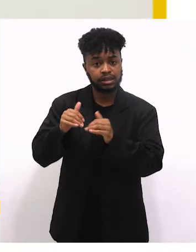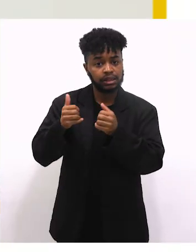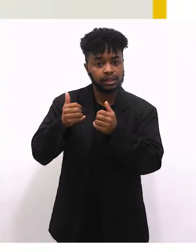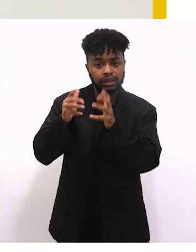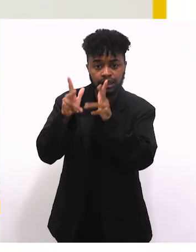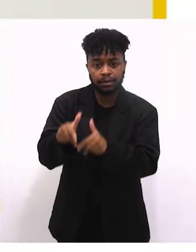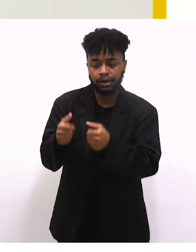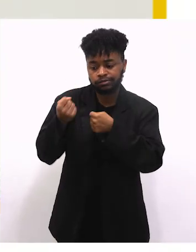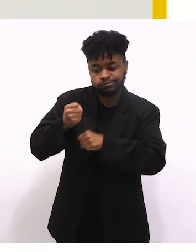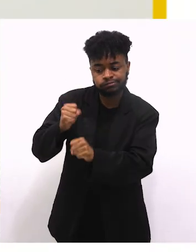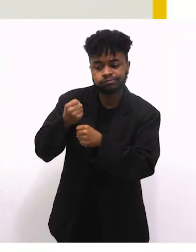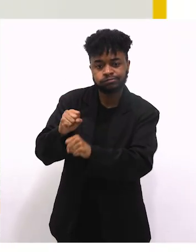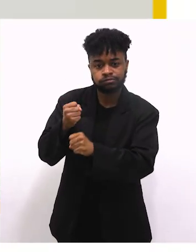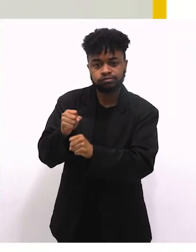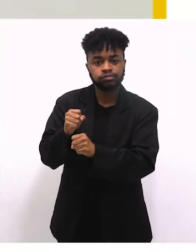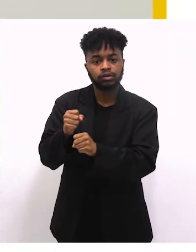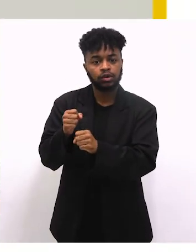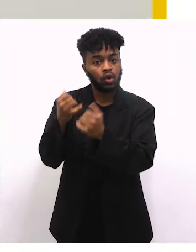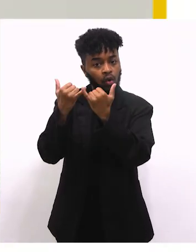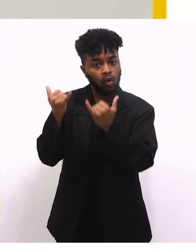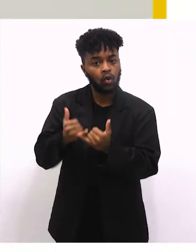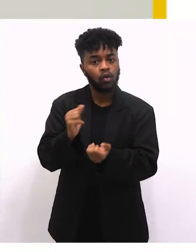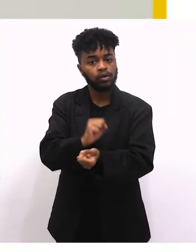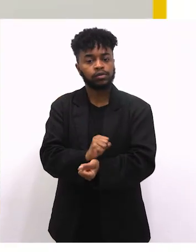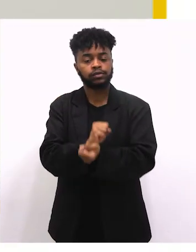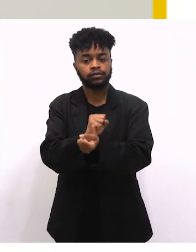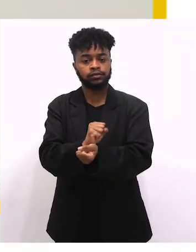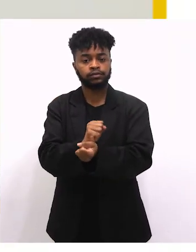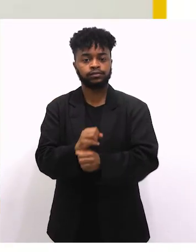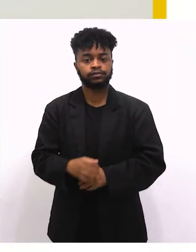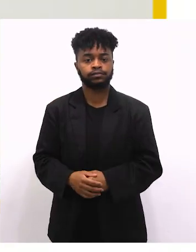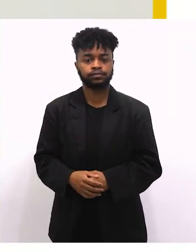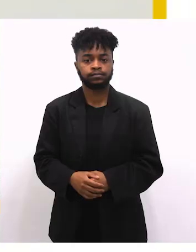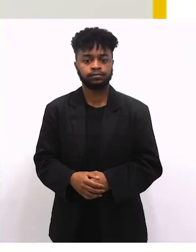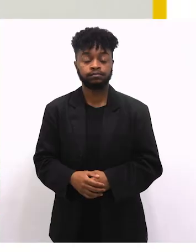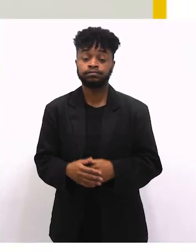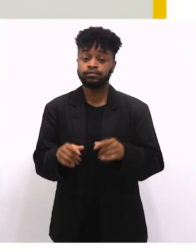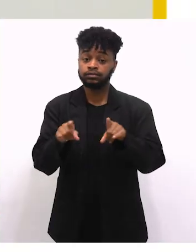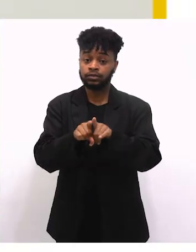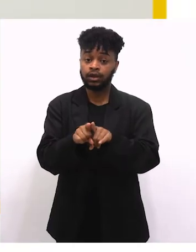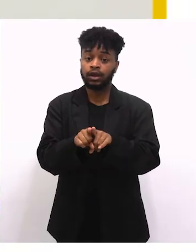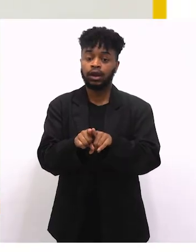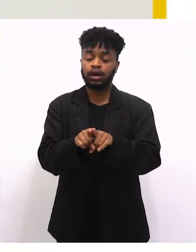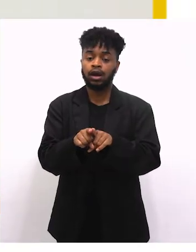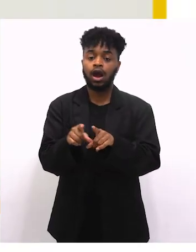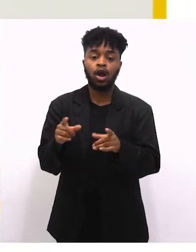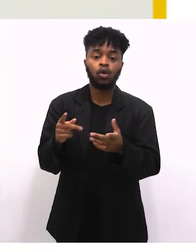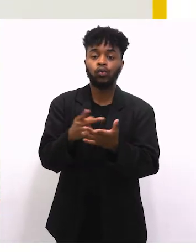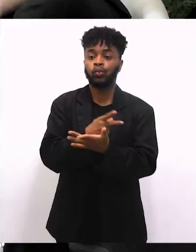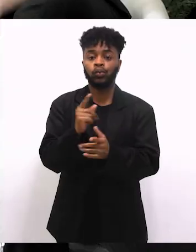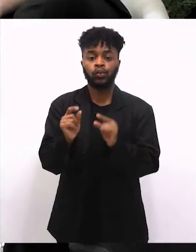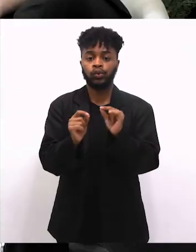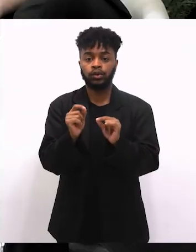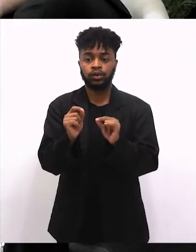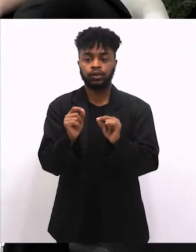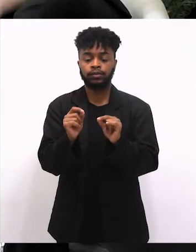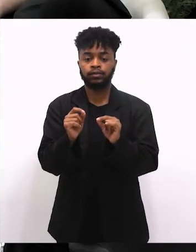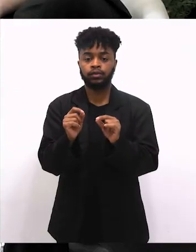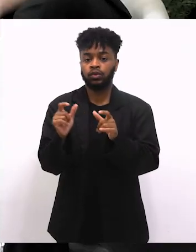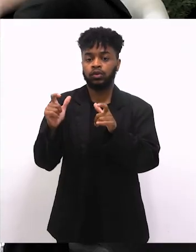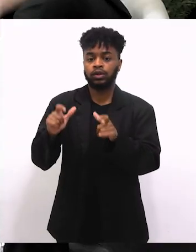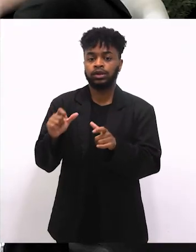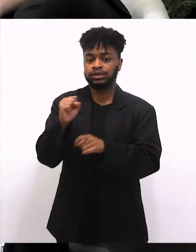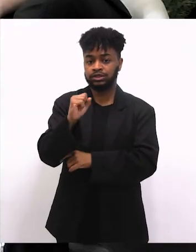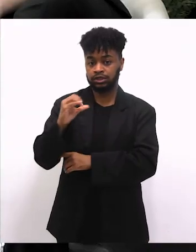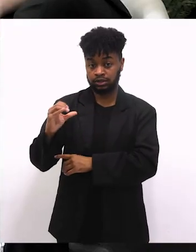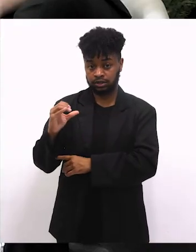de família como análogas à escravidão. E nós temos, inclusive, um caso no estado